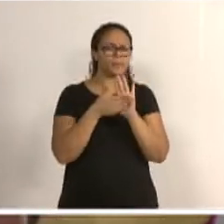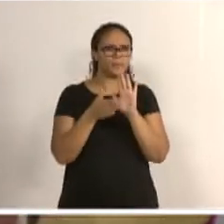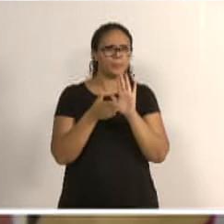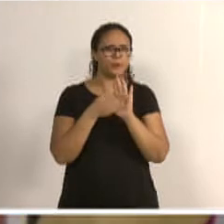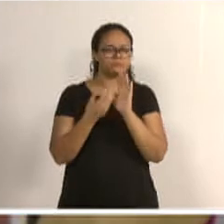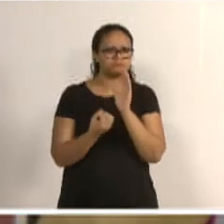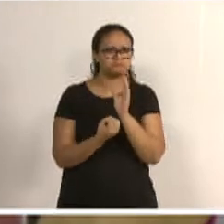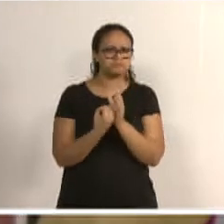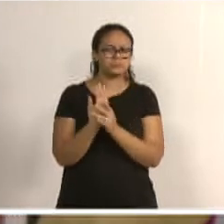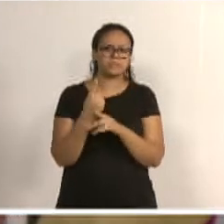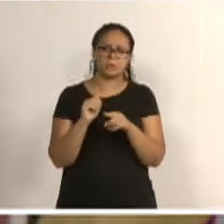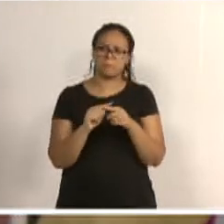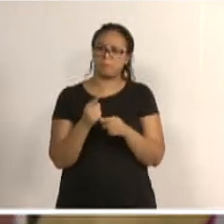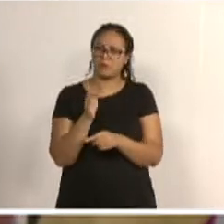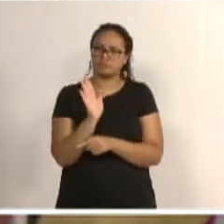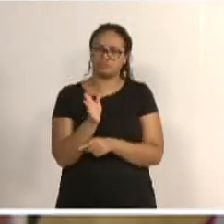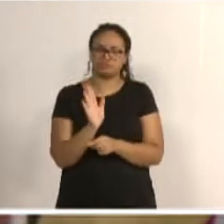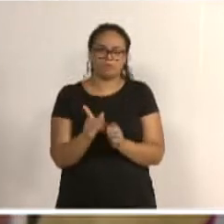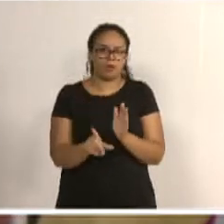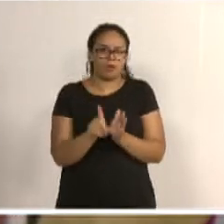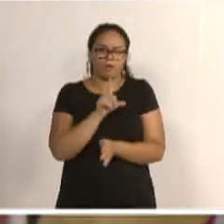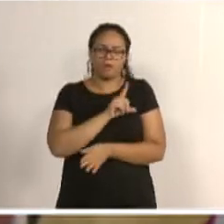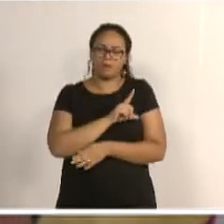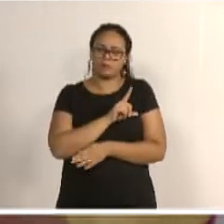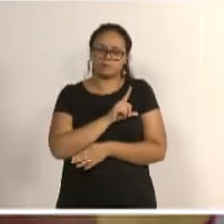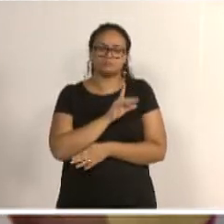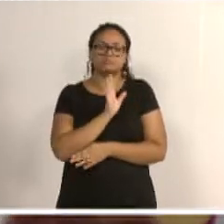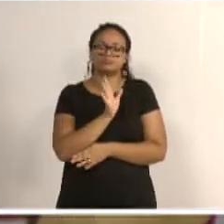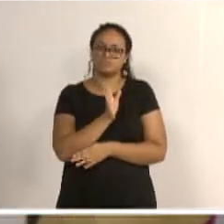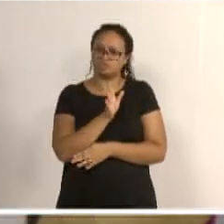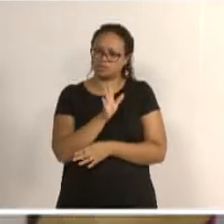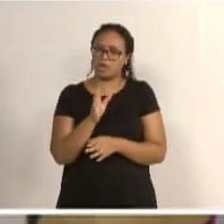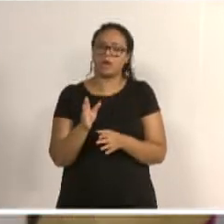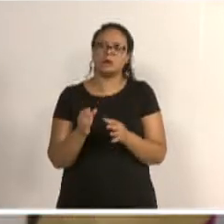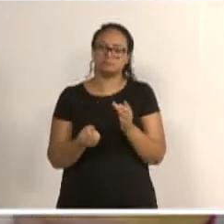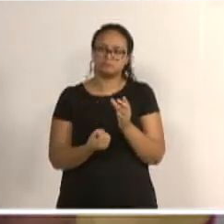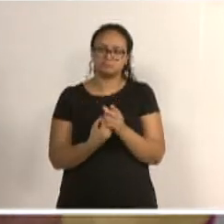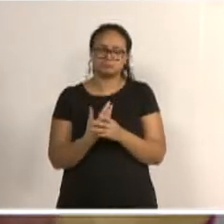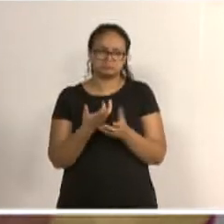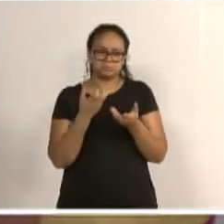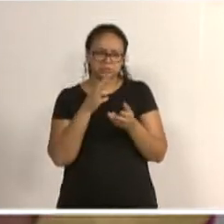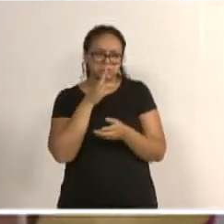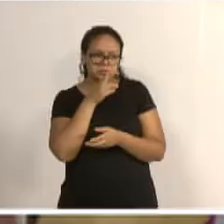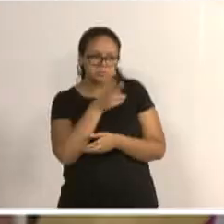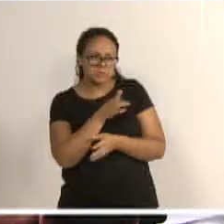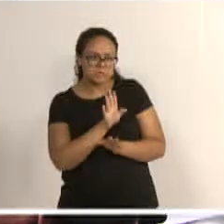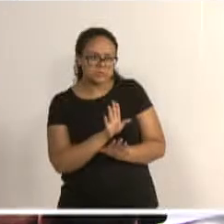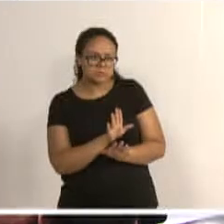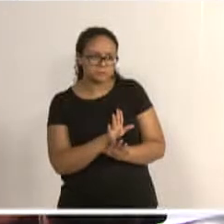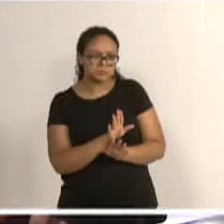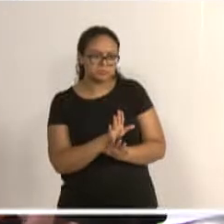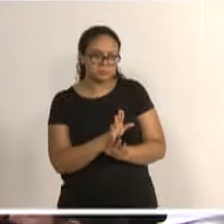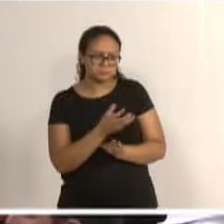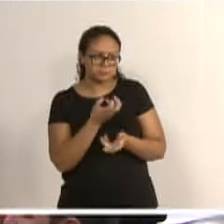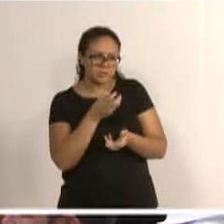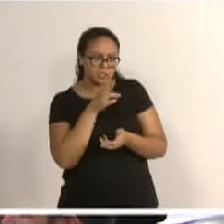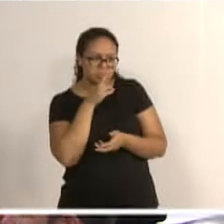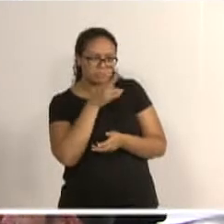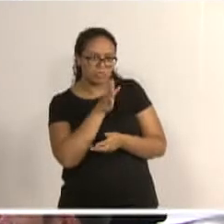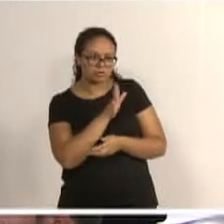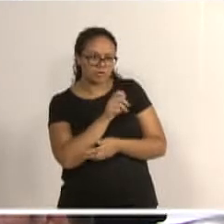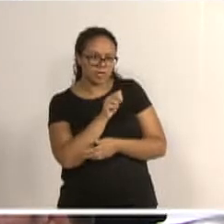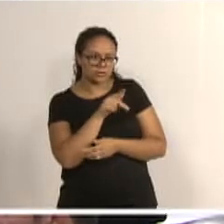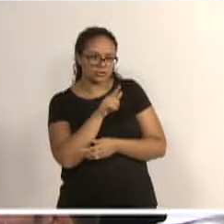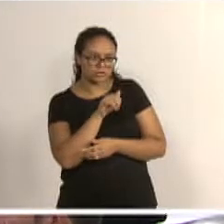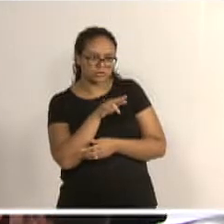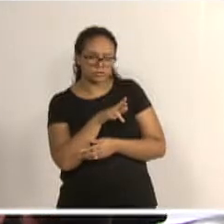a linha Santa Maria com a linha Progresso já está operando unificada. O senhor já quer ouvir a resposta primeiro? O senhor quer ouvir a resposta já da Agir? Não